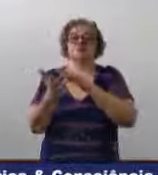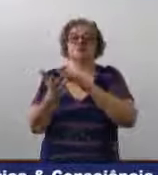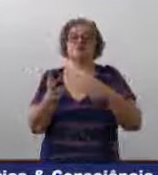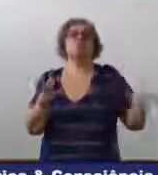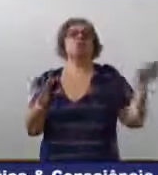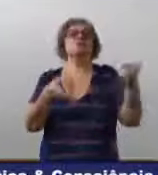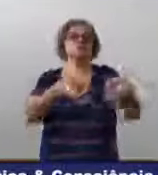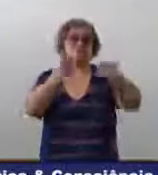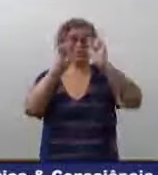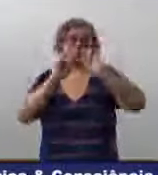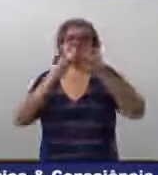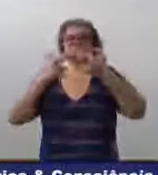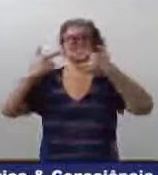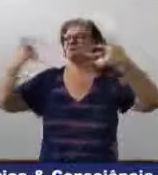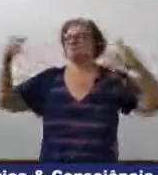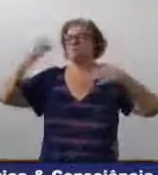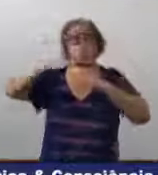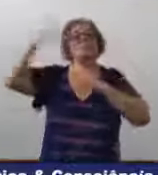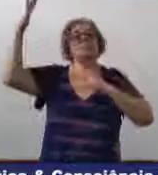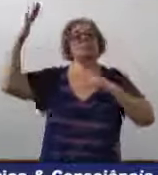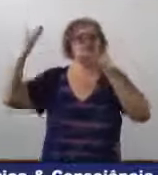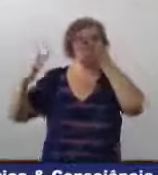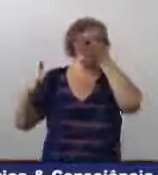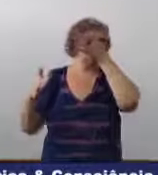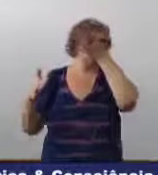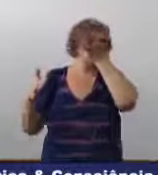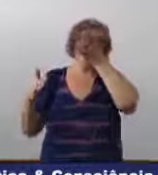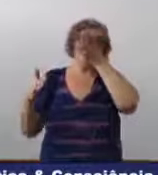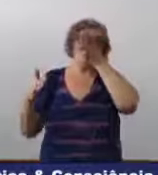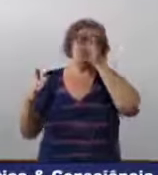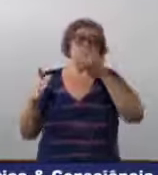a grandes descobrimentos.